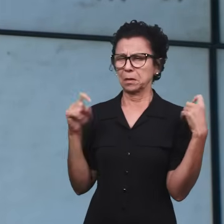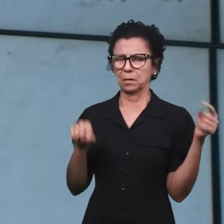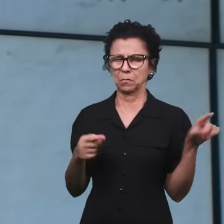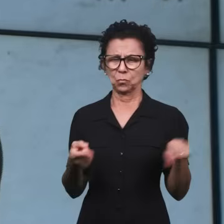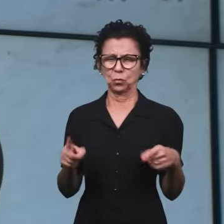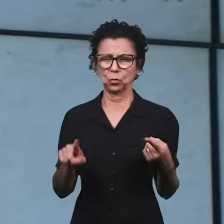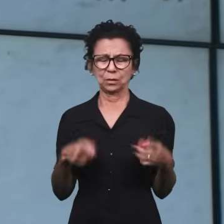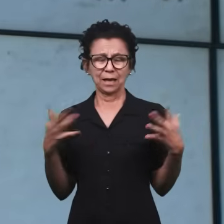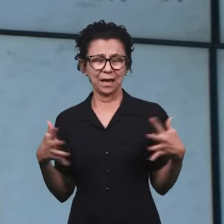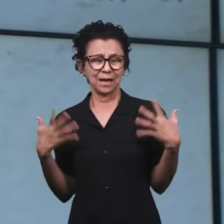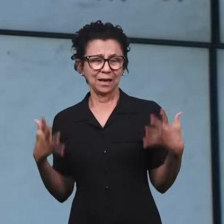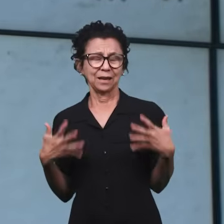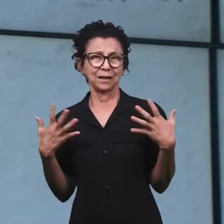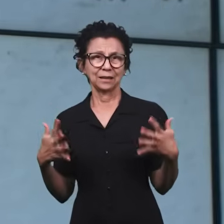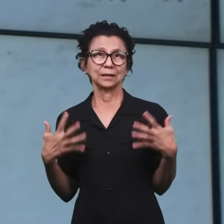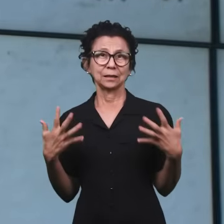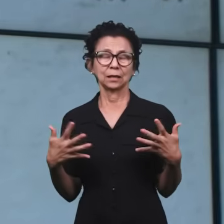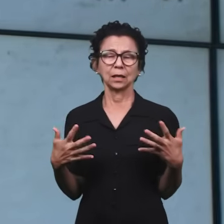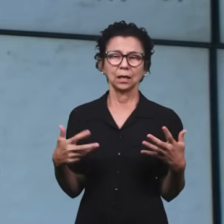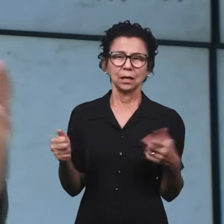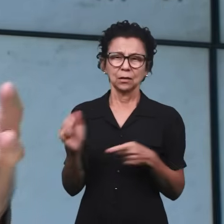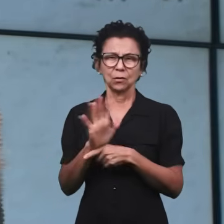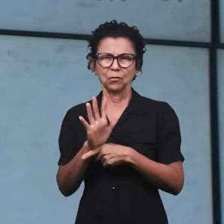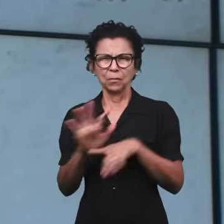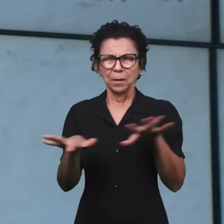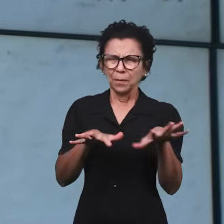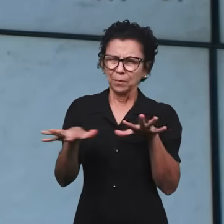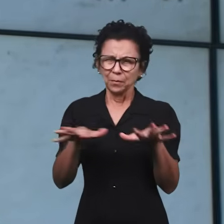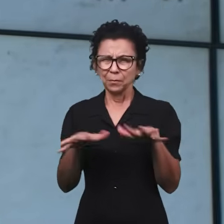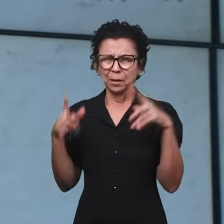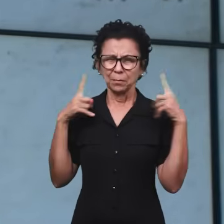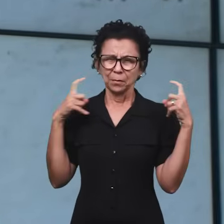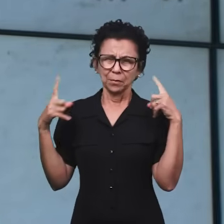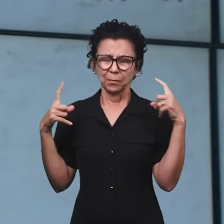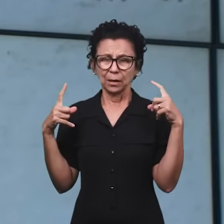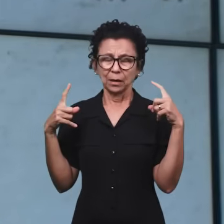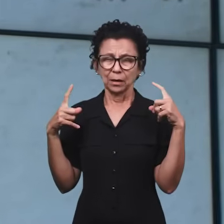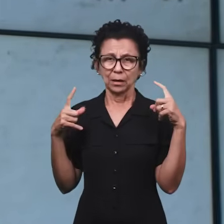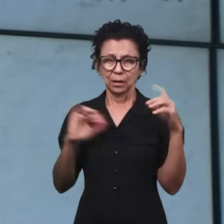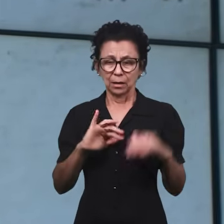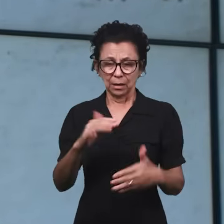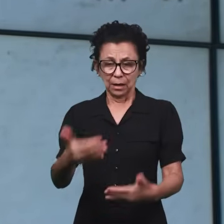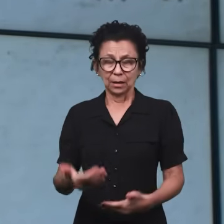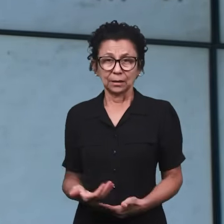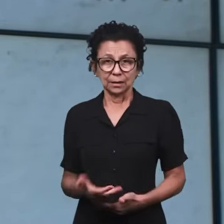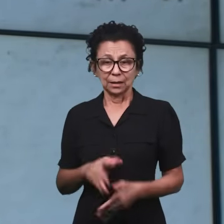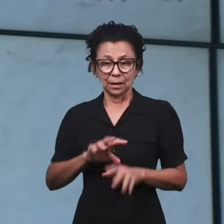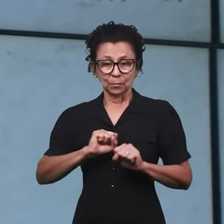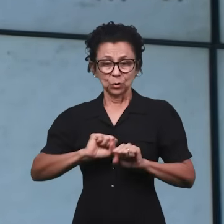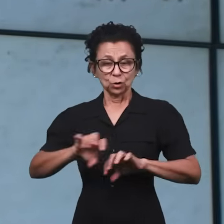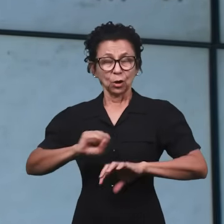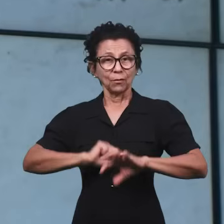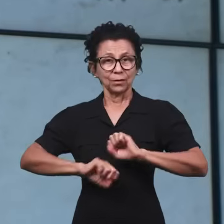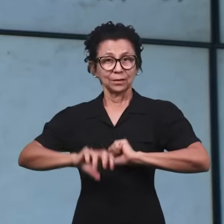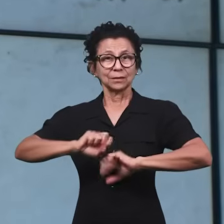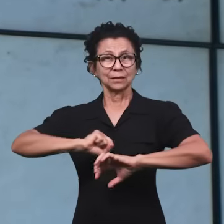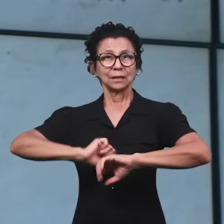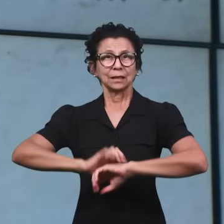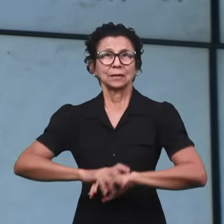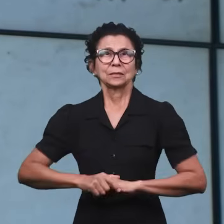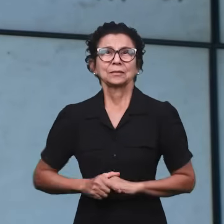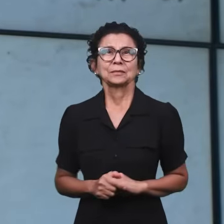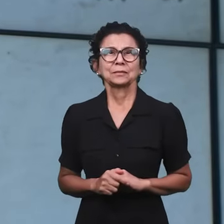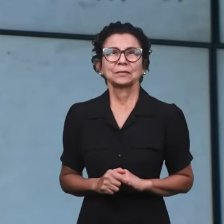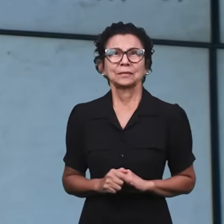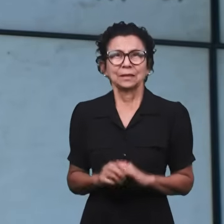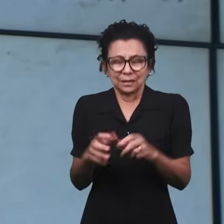de músicas estimulantes, um filme agitado. A criança vai absorver tudo isso, né? Então, e tão próximo, né? Porque a gente mexe